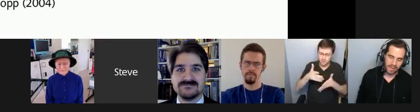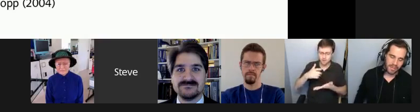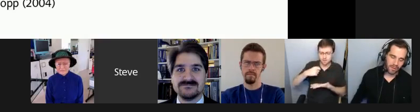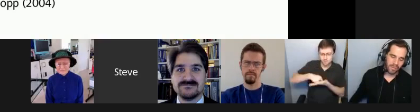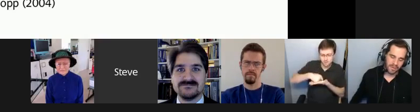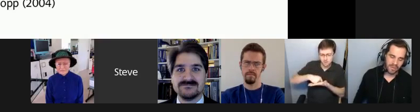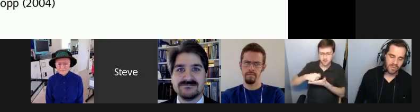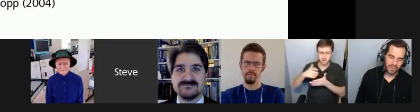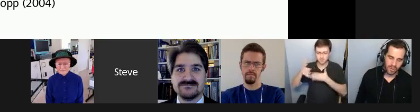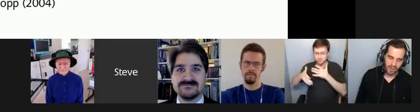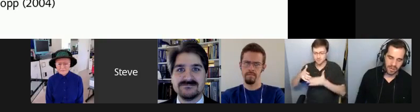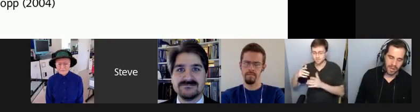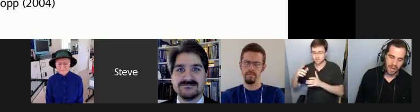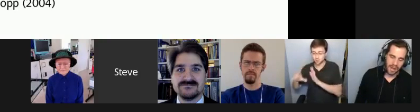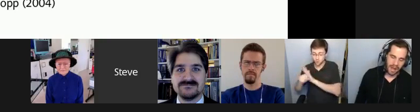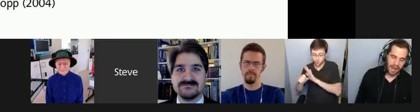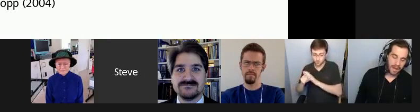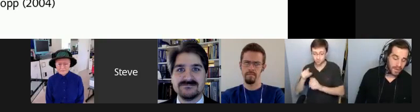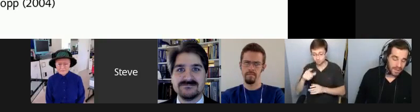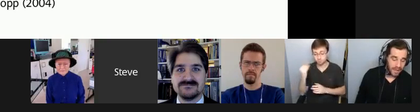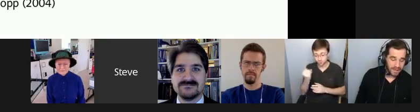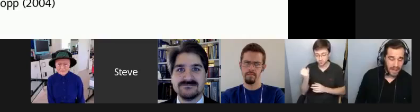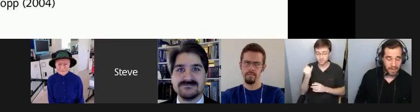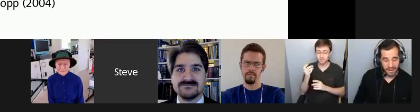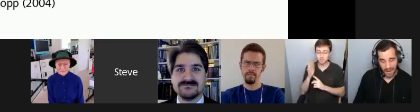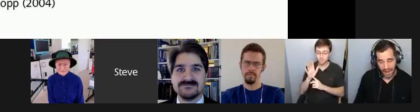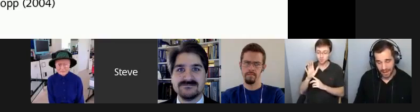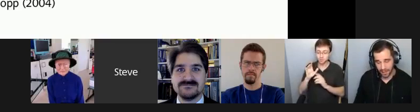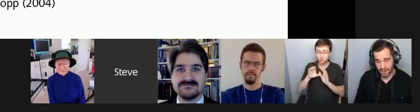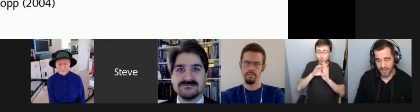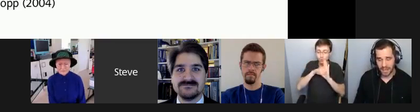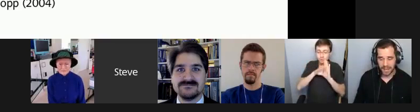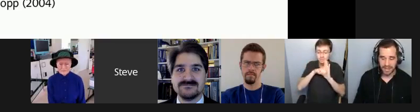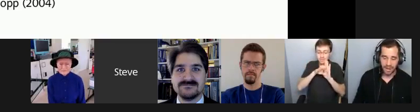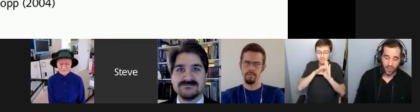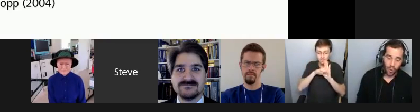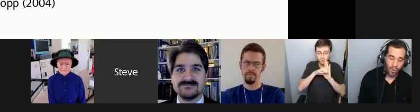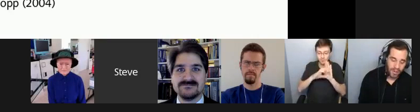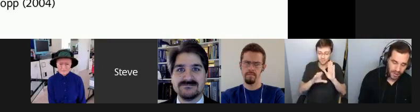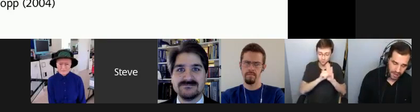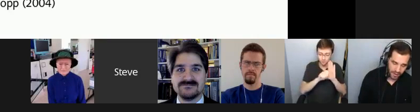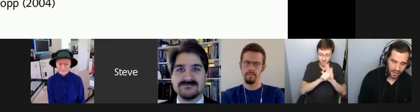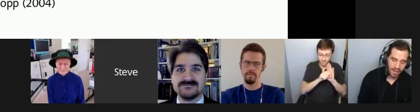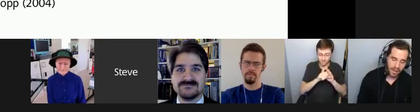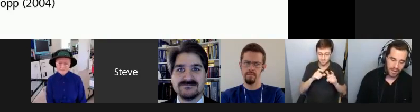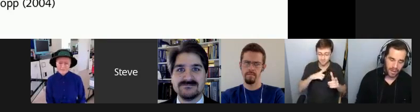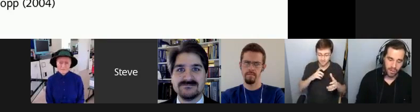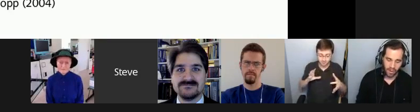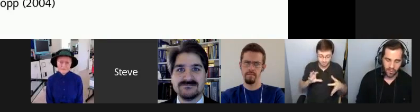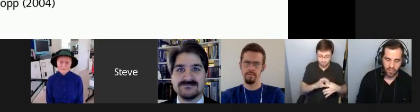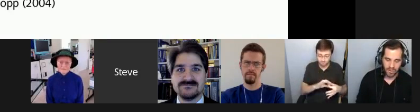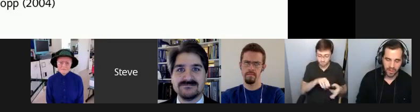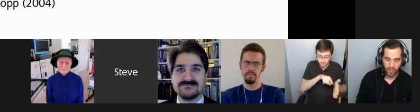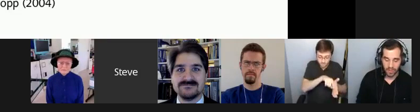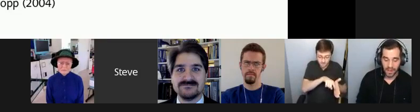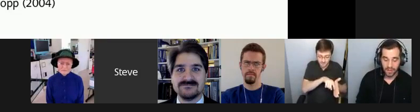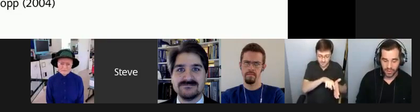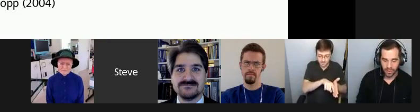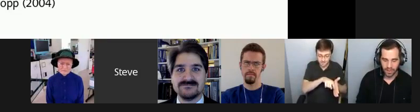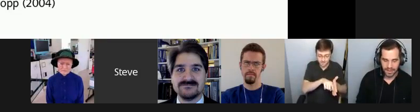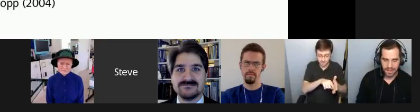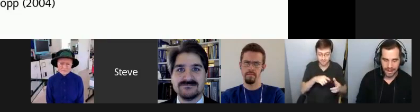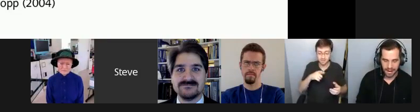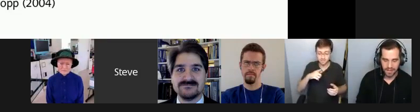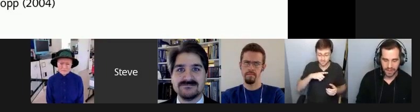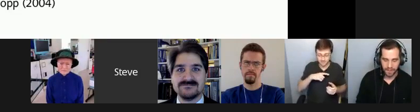Então nós temos algumas discussões. A língua de sinais é arbitrária, a língua de sinais é icônica. Então o conceito